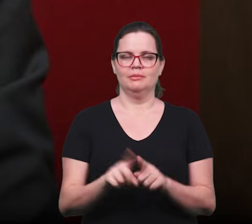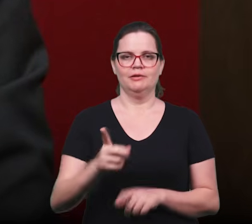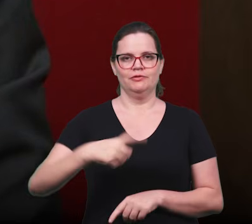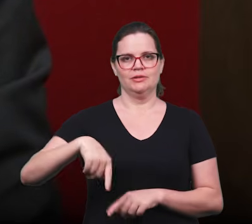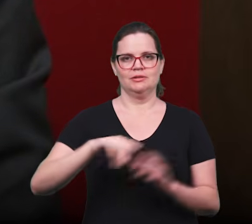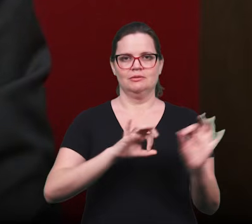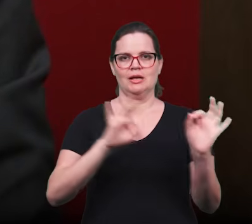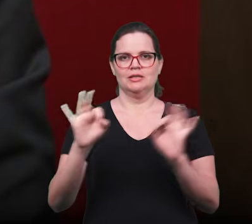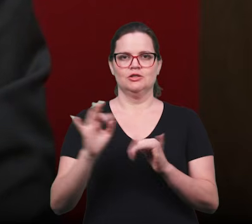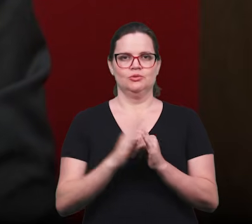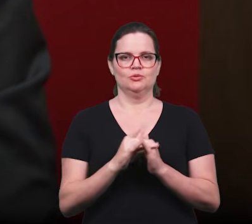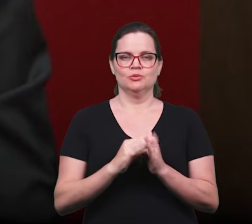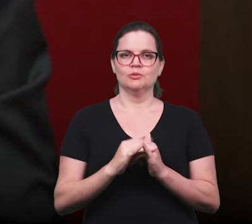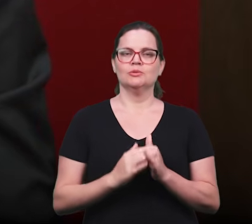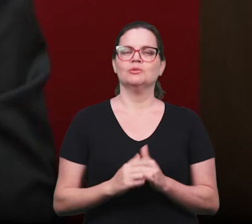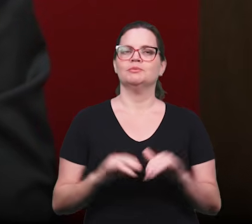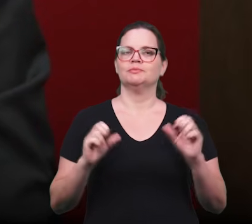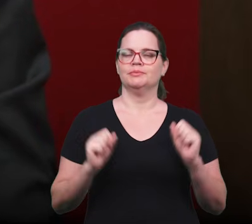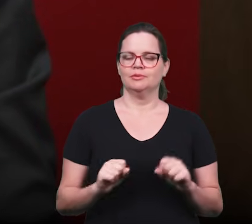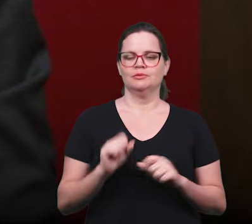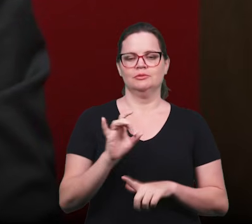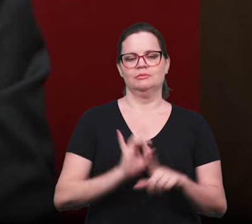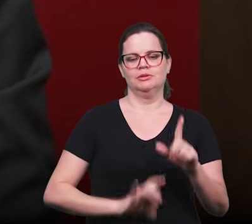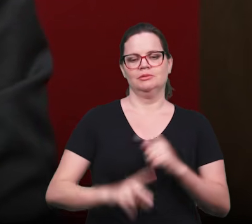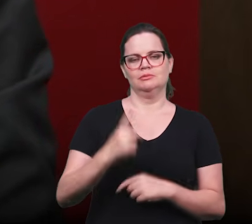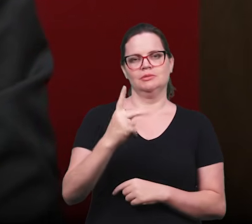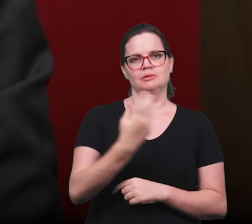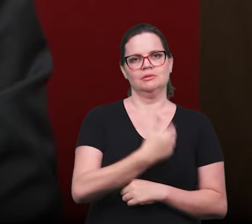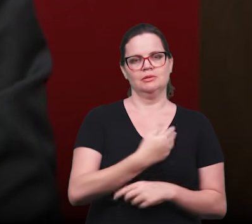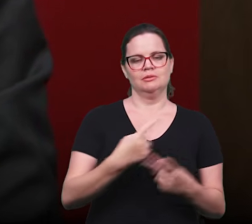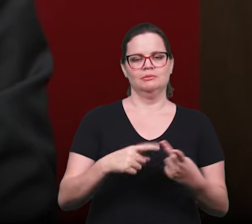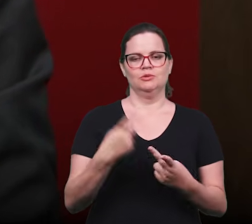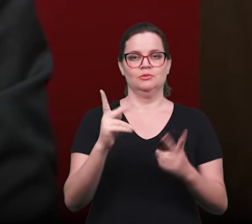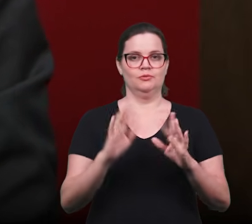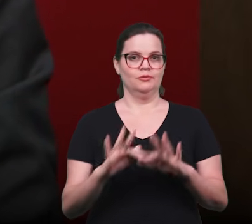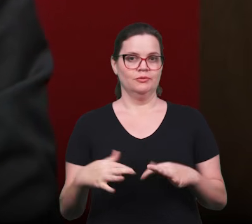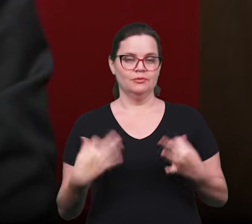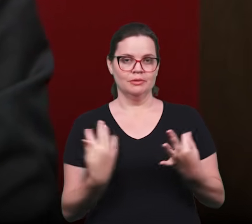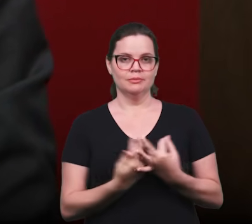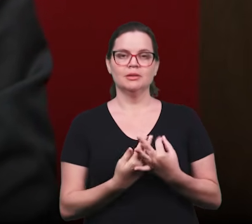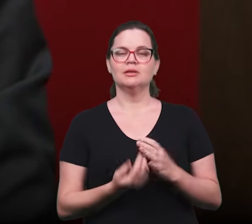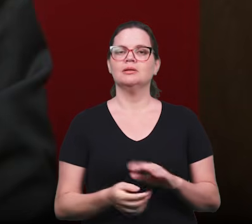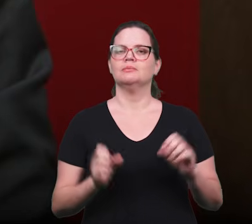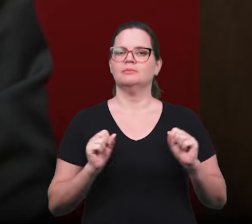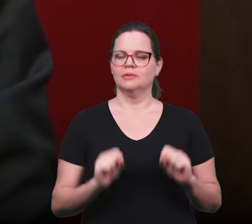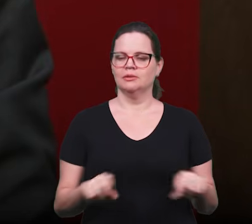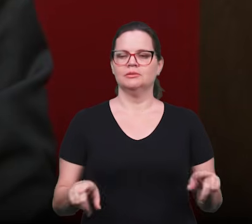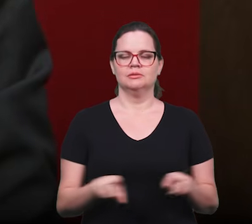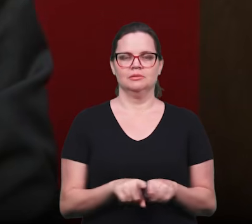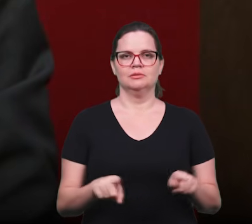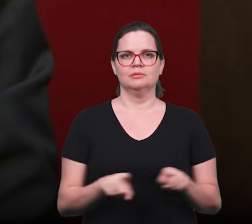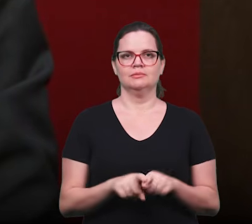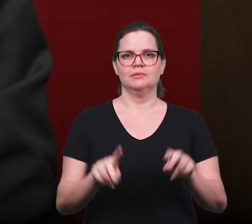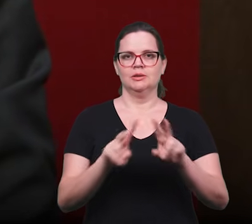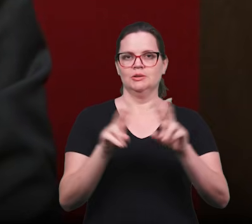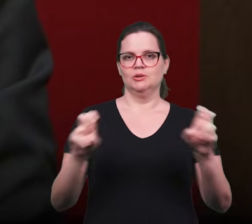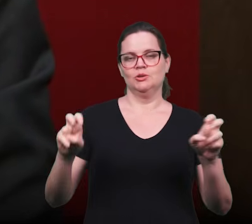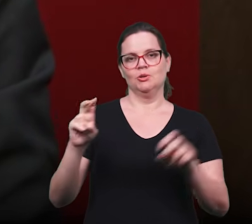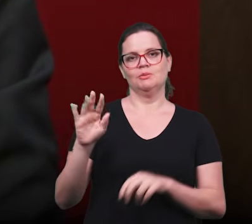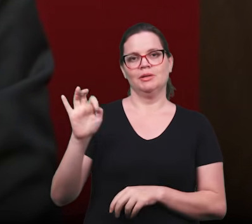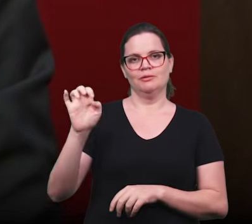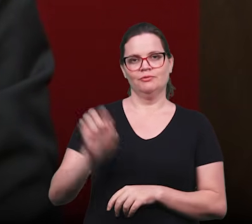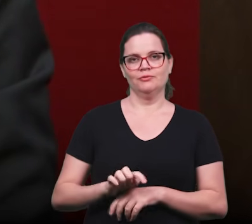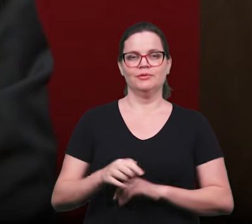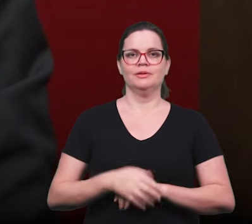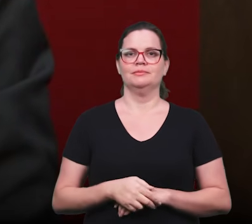YouTube. Compartilhe com seus amigos, com seus familiares a respeito destes programas sobre a fé.